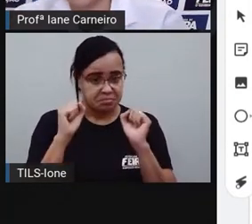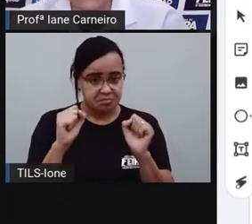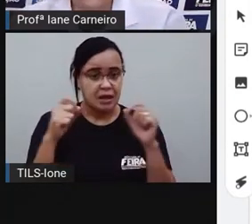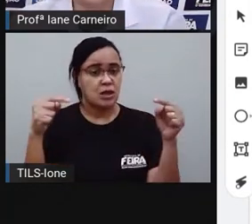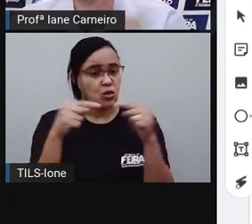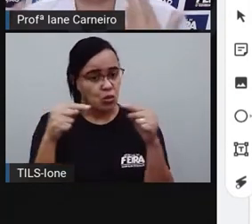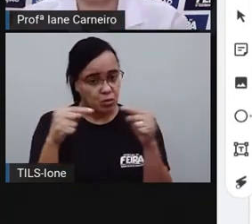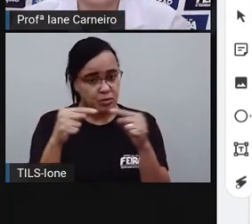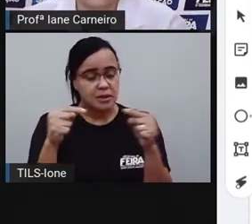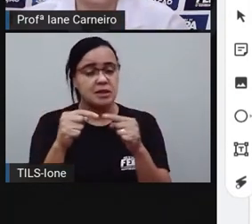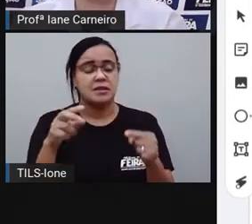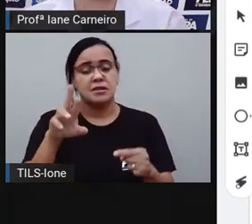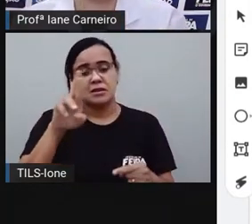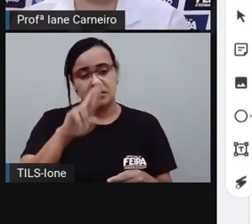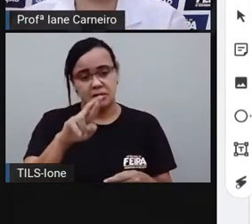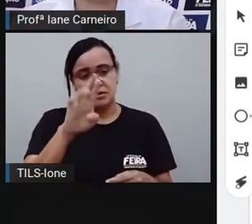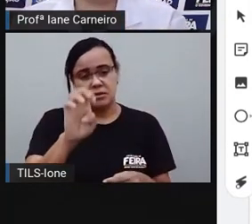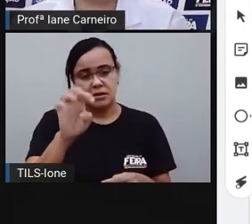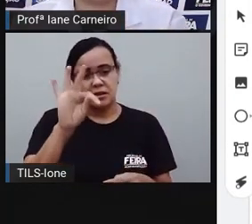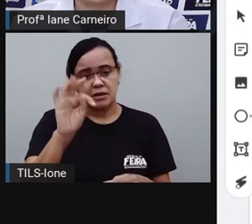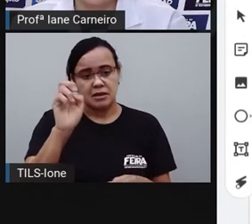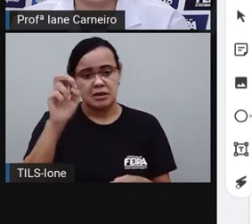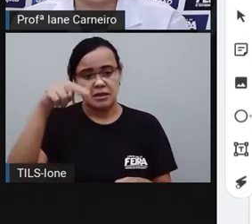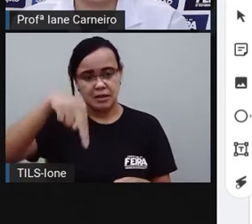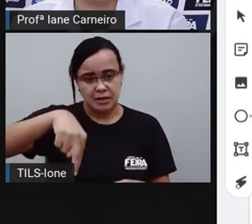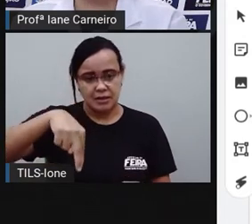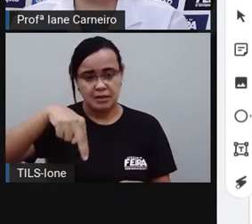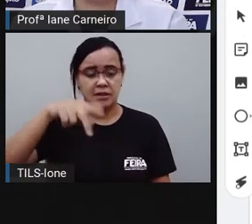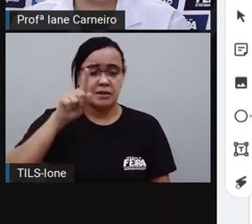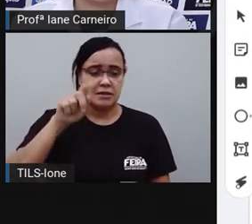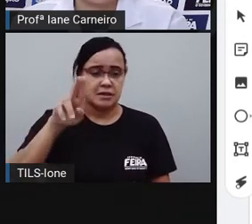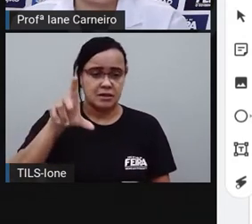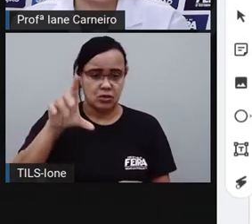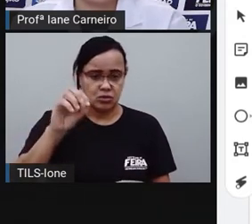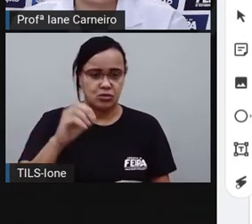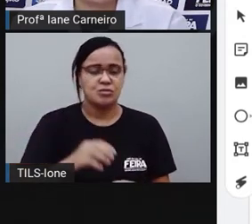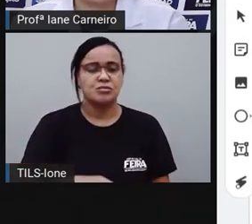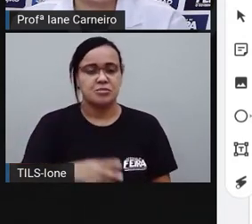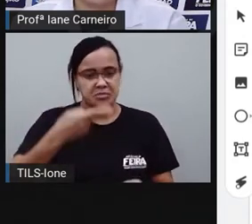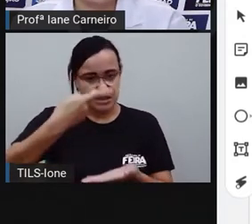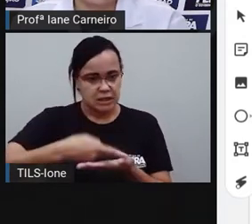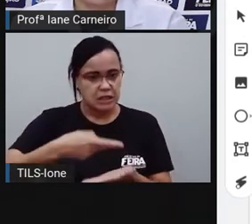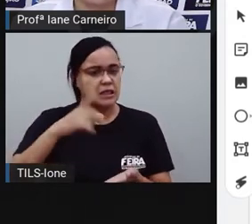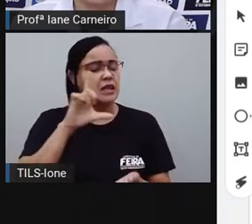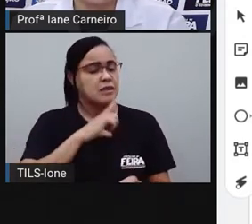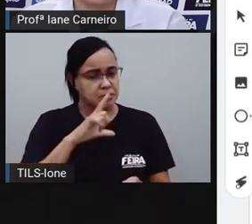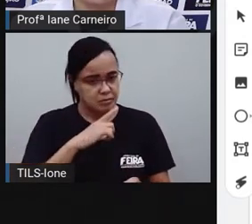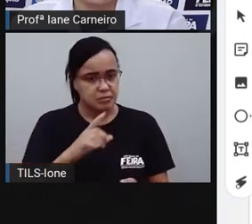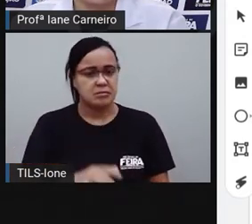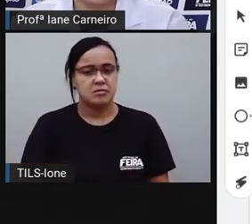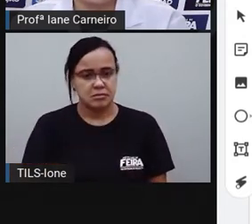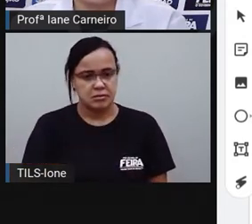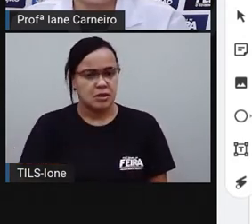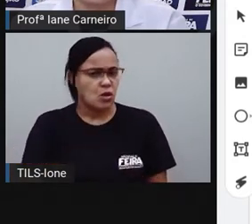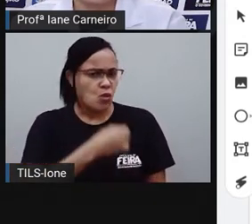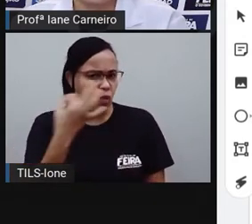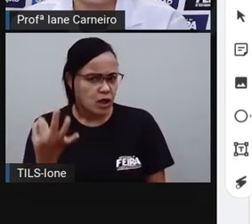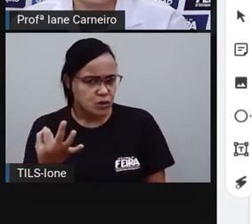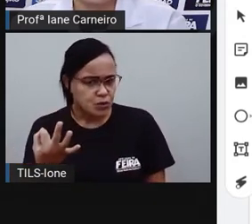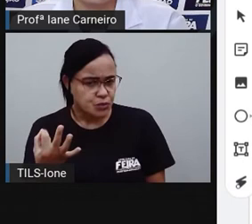Mesmo deitado, continua sendo retângulo, tá certo? Então vamos contar quantos retângulos temos aqui: